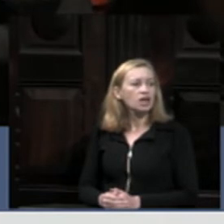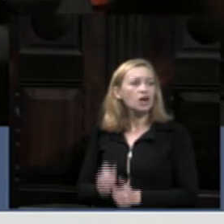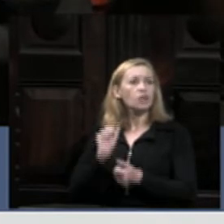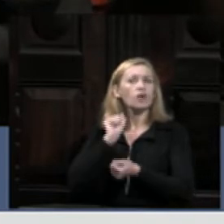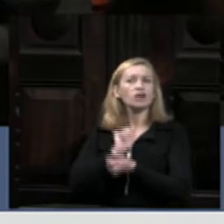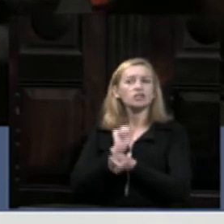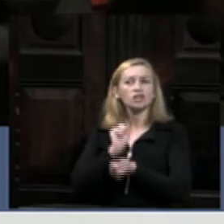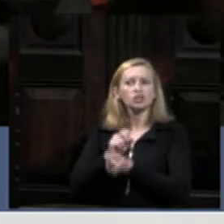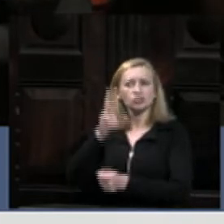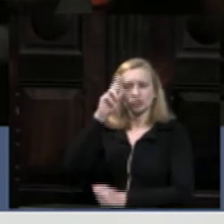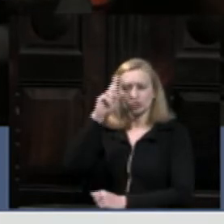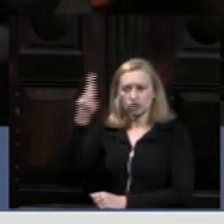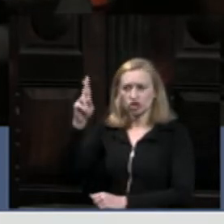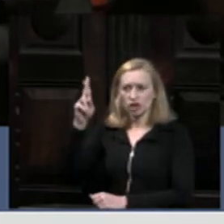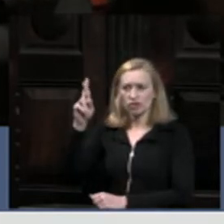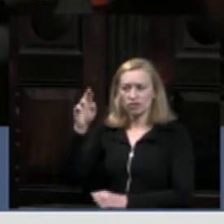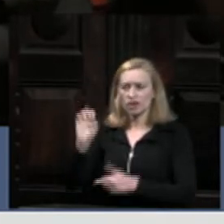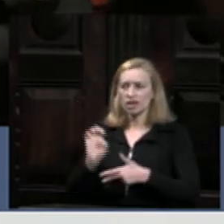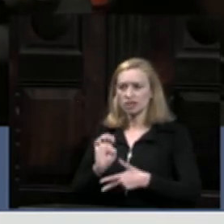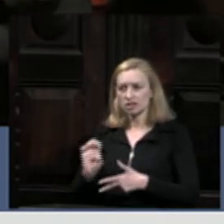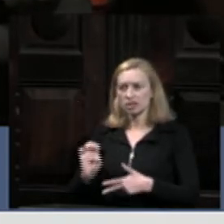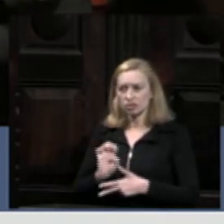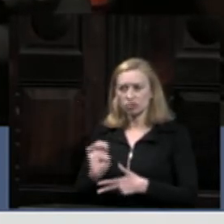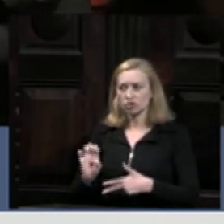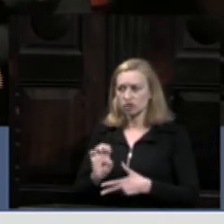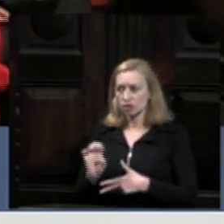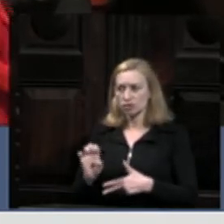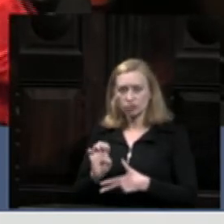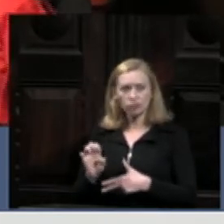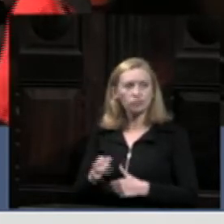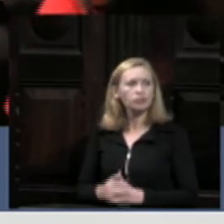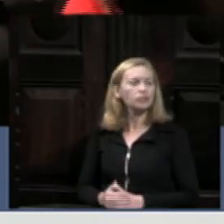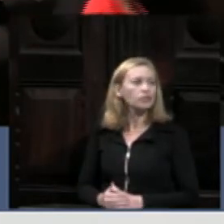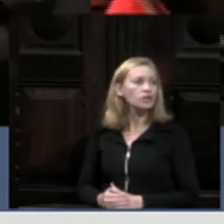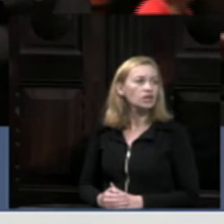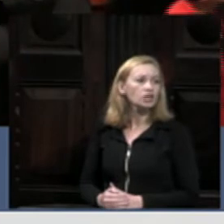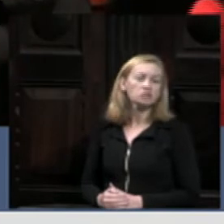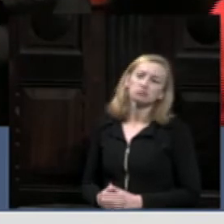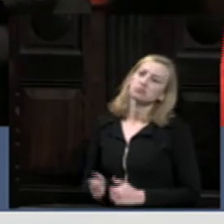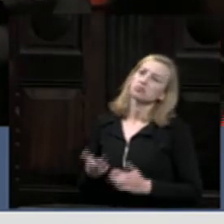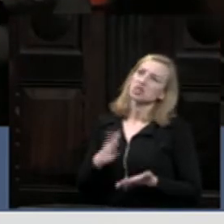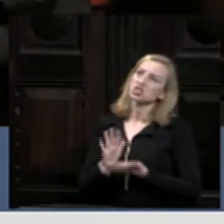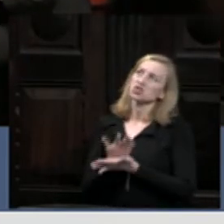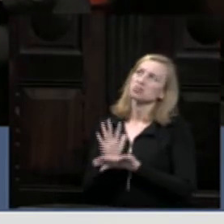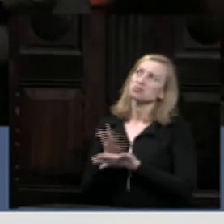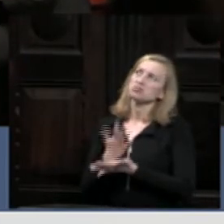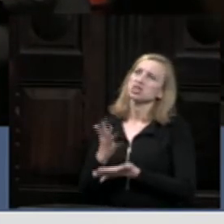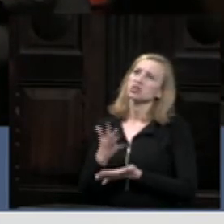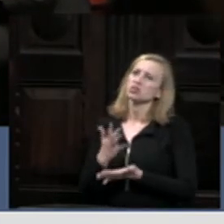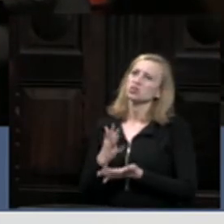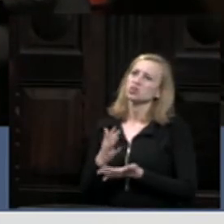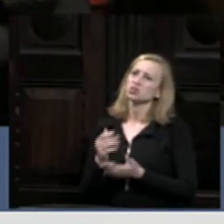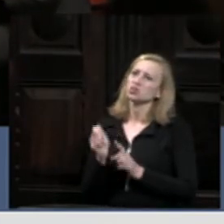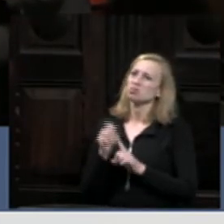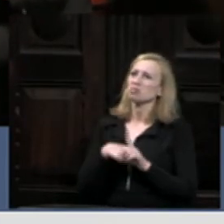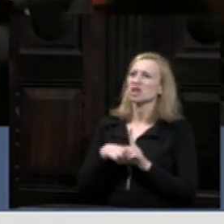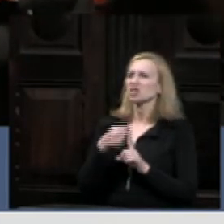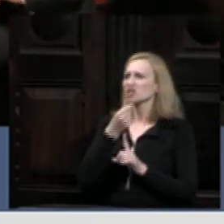sanção, que possivelmente ocorrerá no mês de setembro,